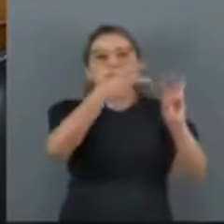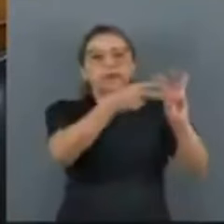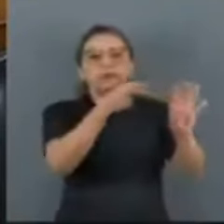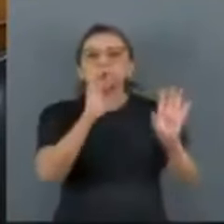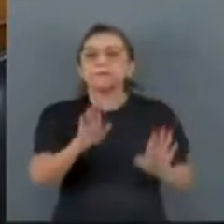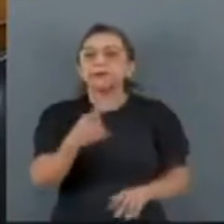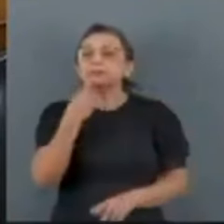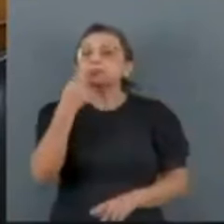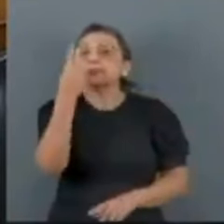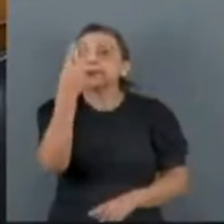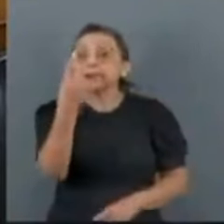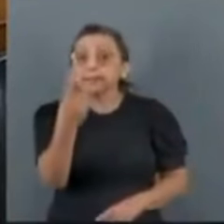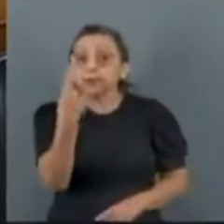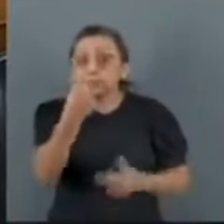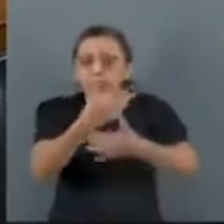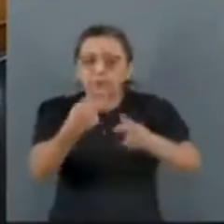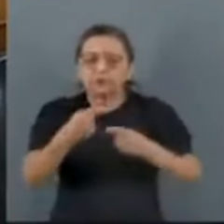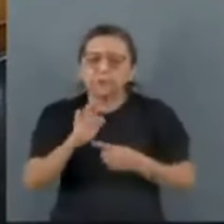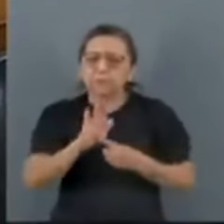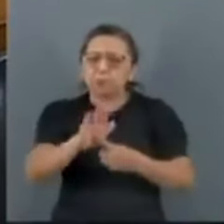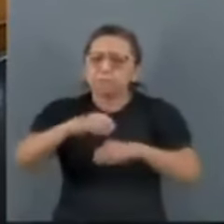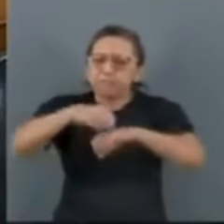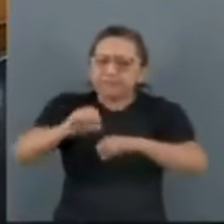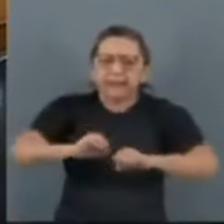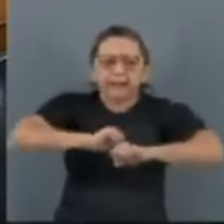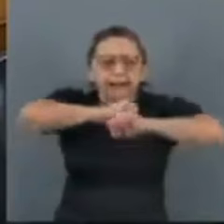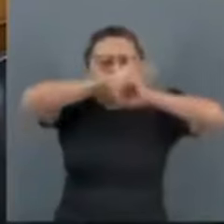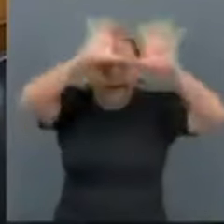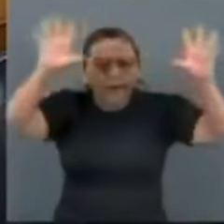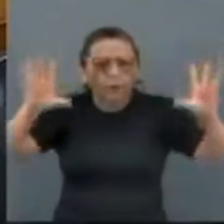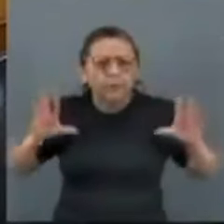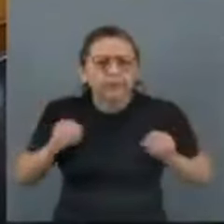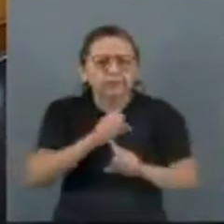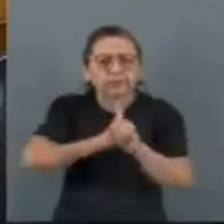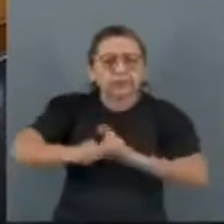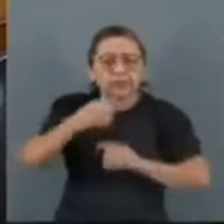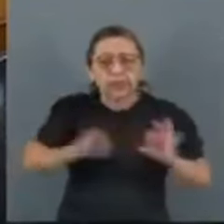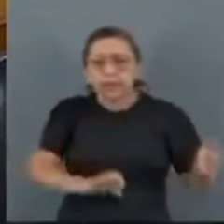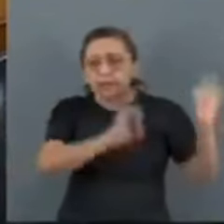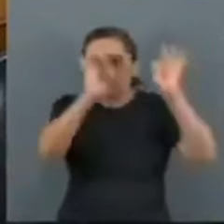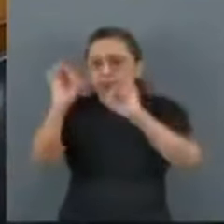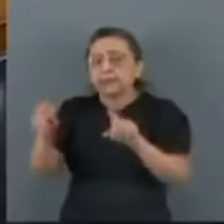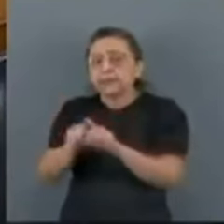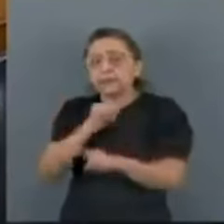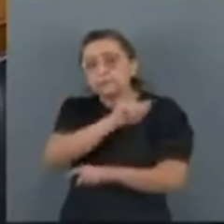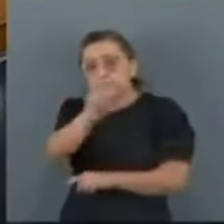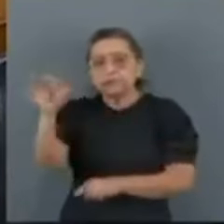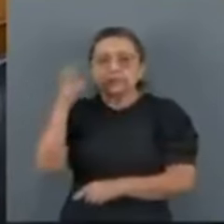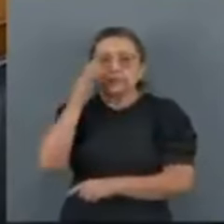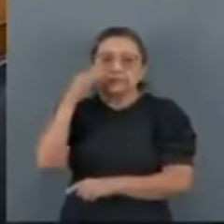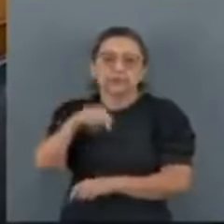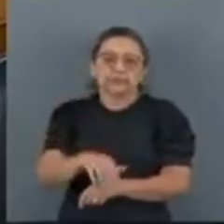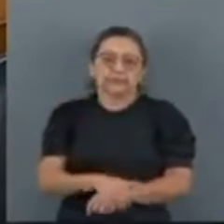uma coisa eu vou deixar claro para a maior parte da sociedade que hoje nos assiste e vocês aqui.